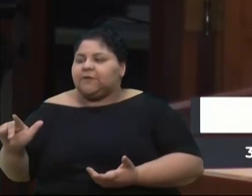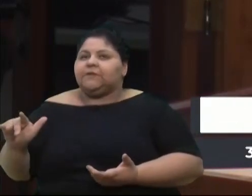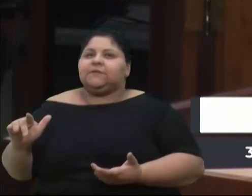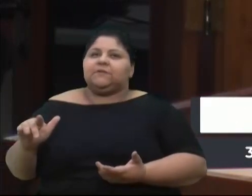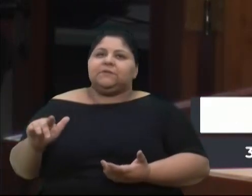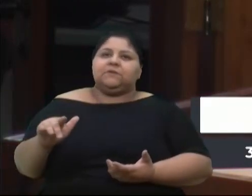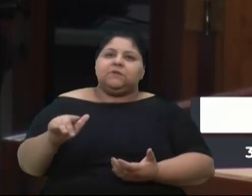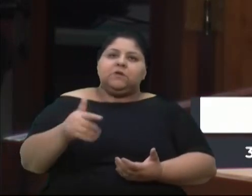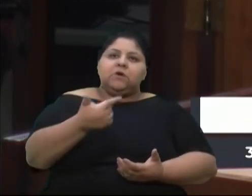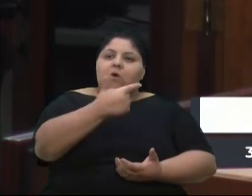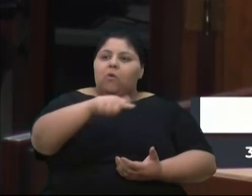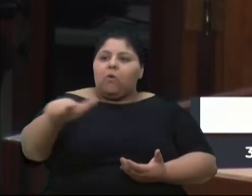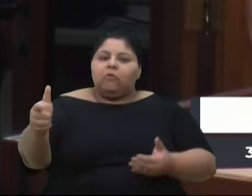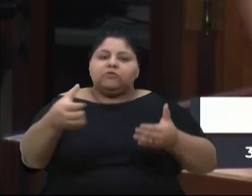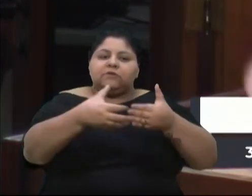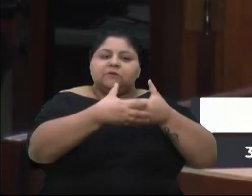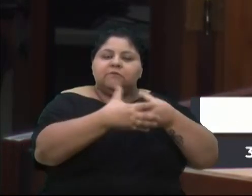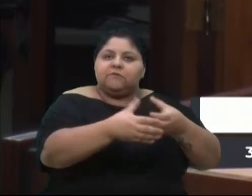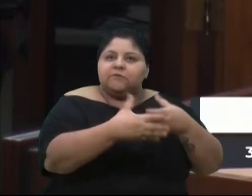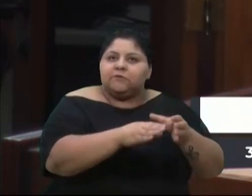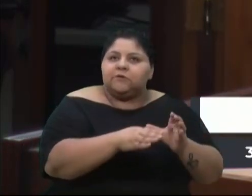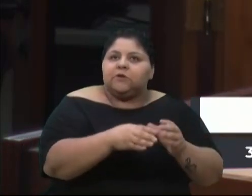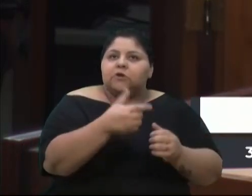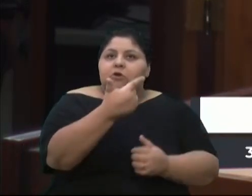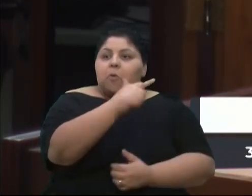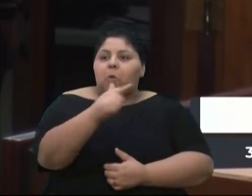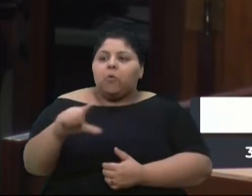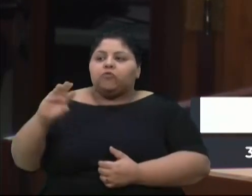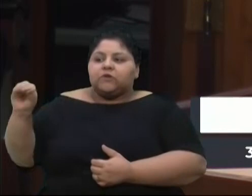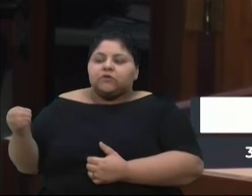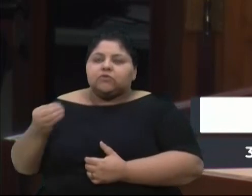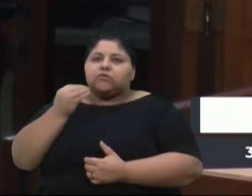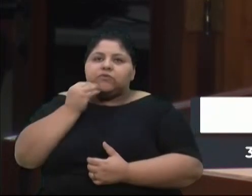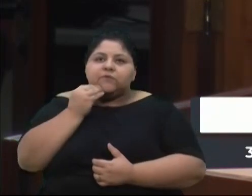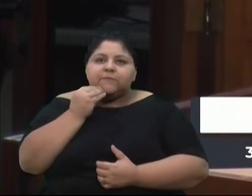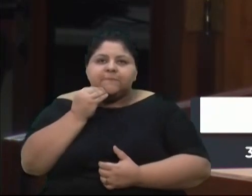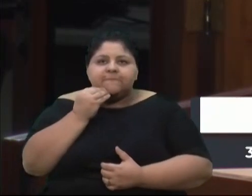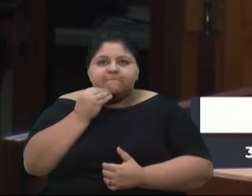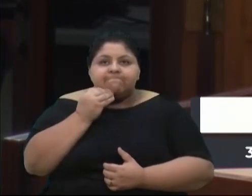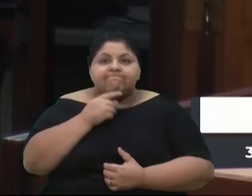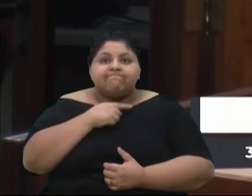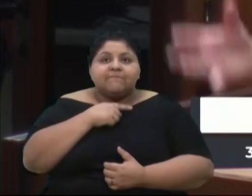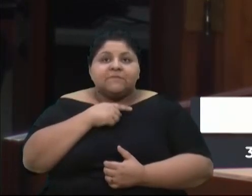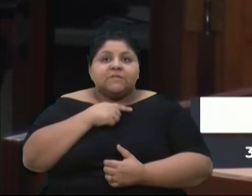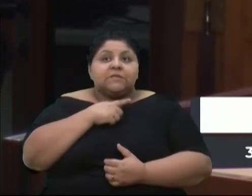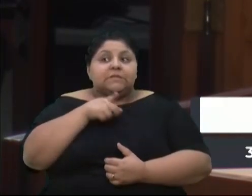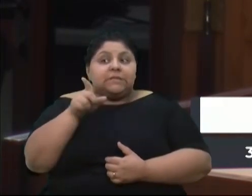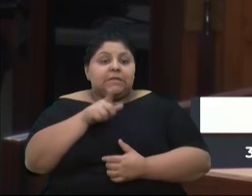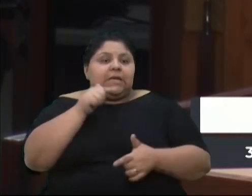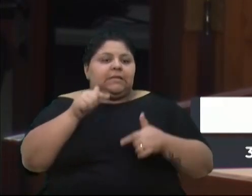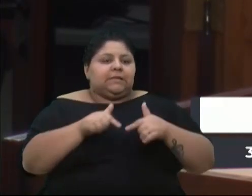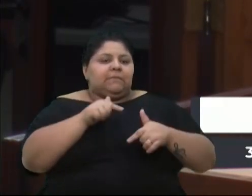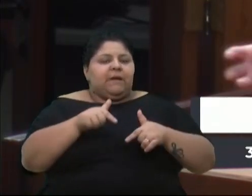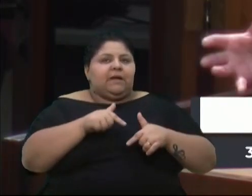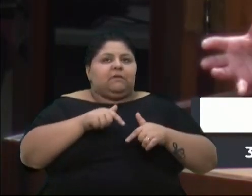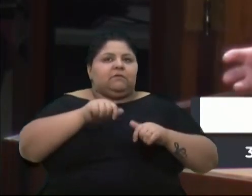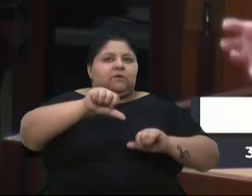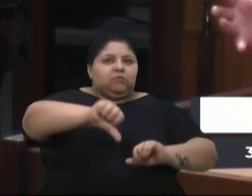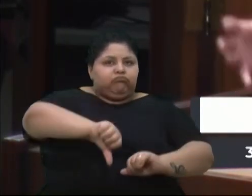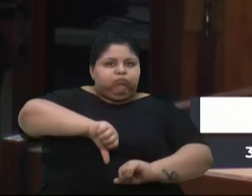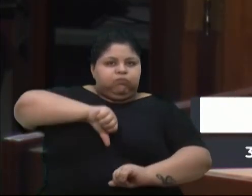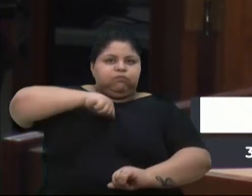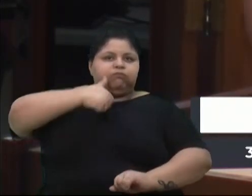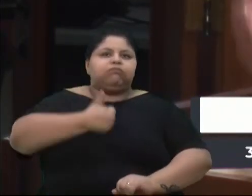vivências, com outras oportunidades. Lá se trabalha a autoestima, lá